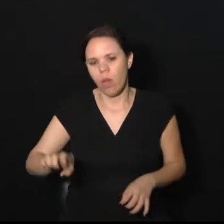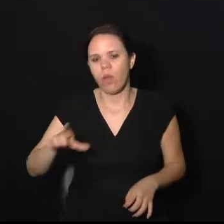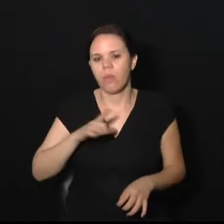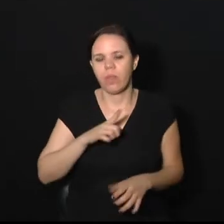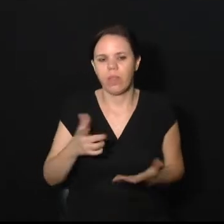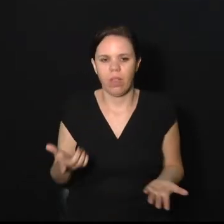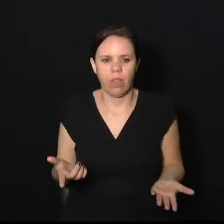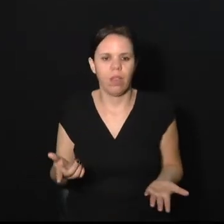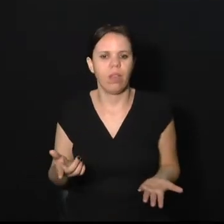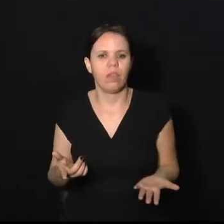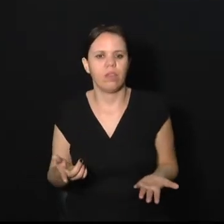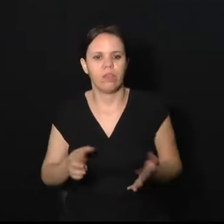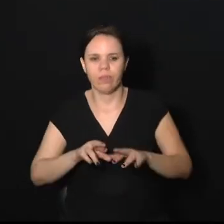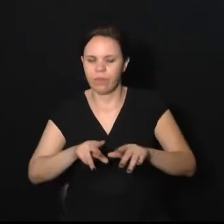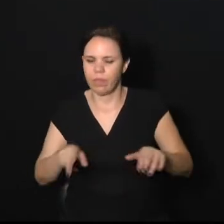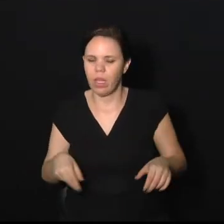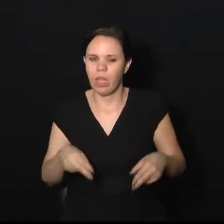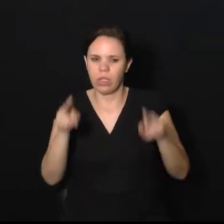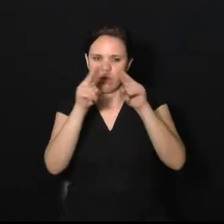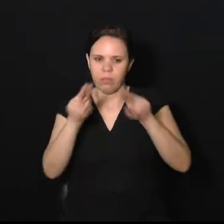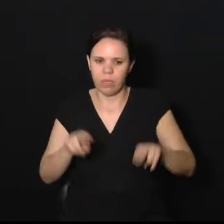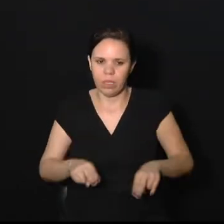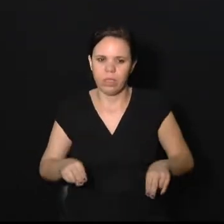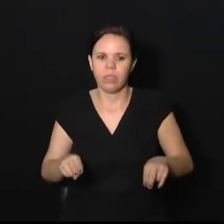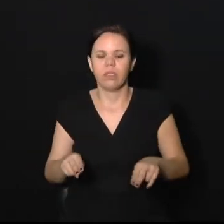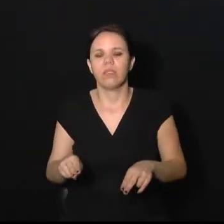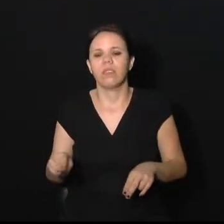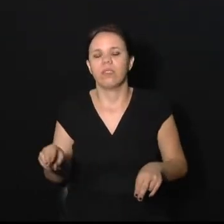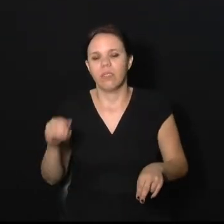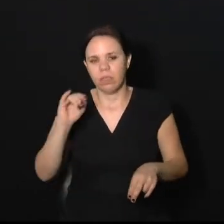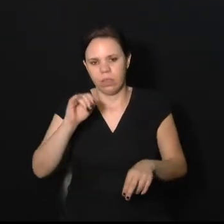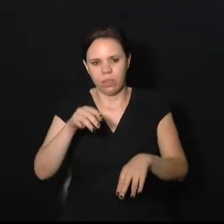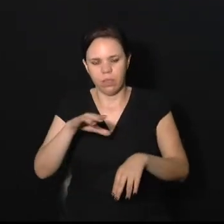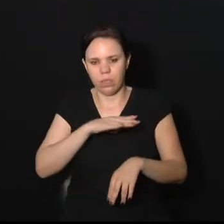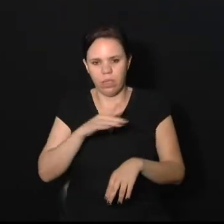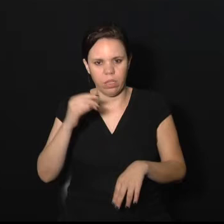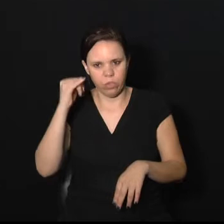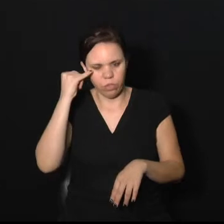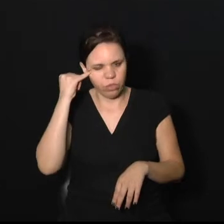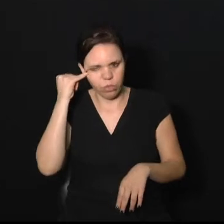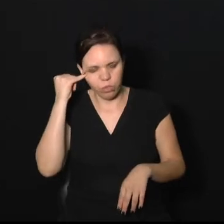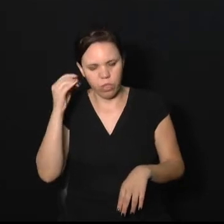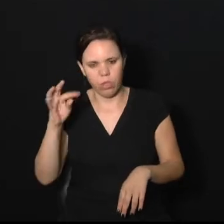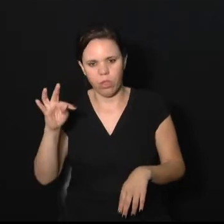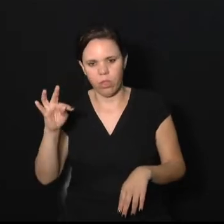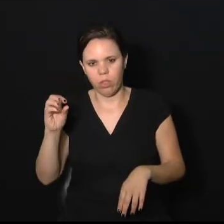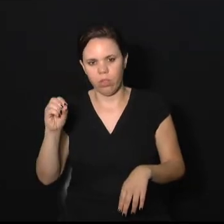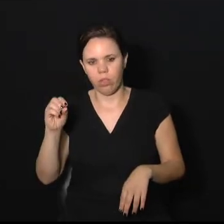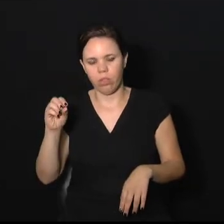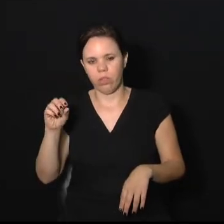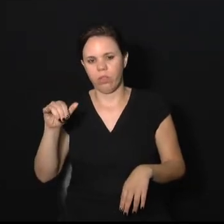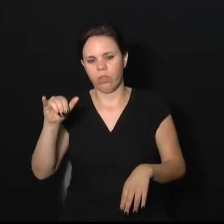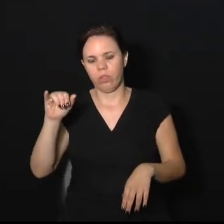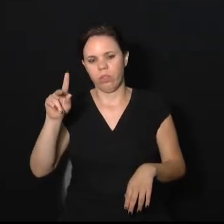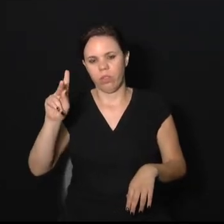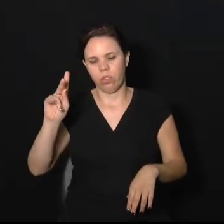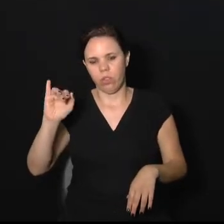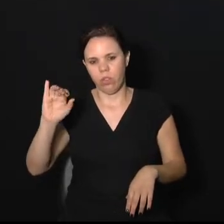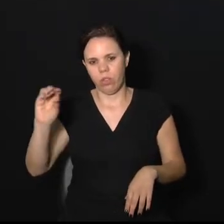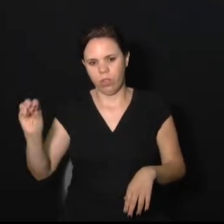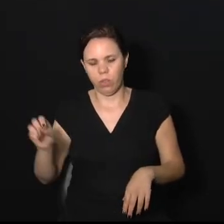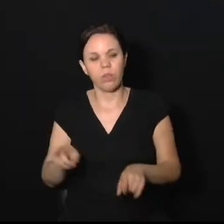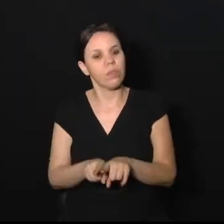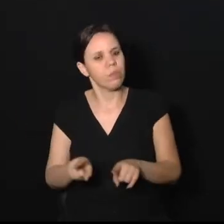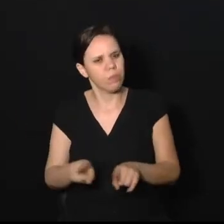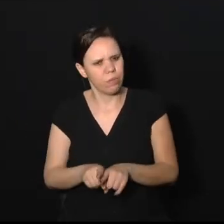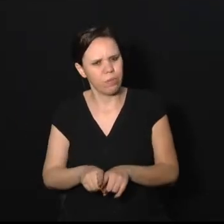de referência, Paris. Tóquio em segurança, e é um que a gente acabou de analisar bastante, né, o que Tóquio tem